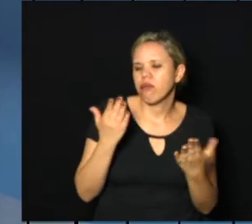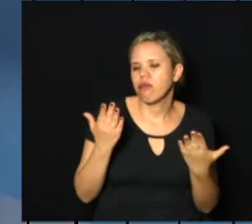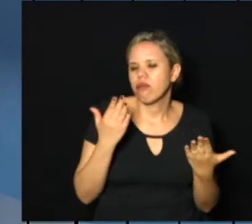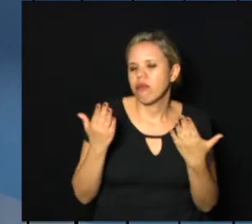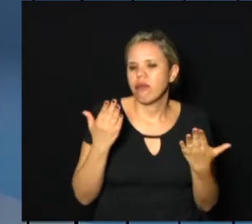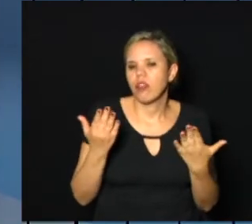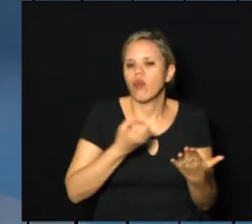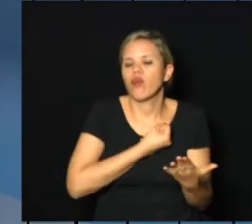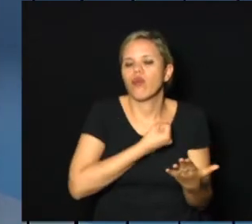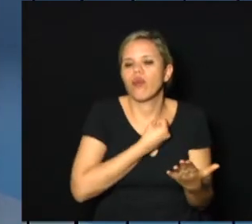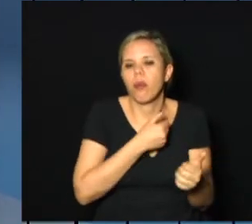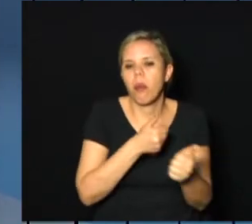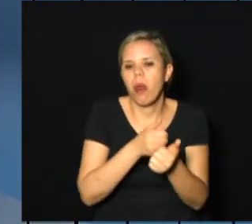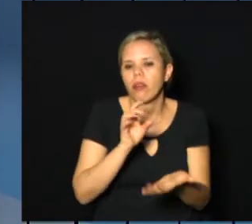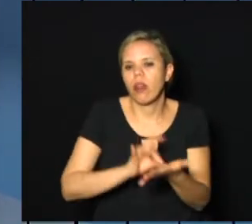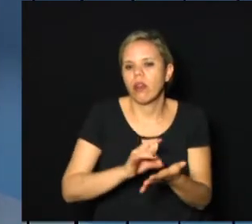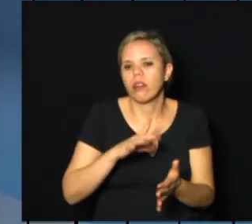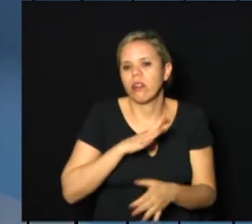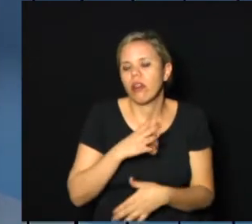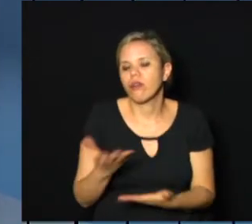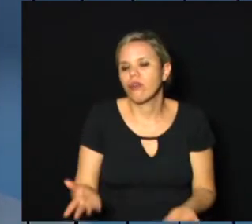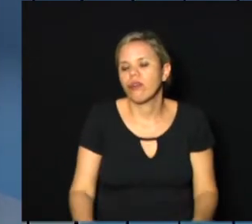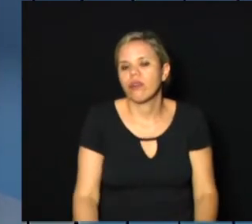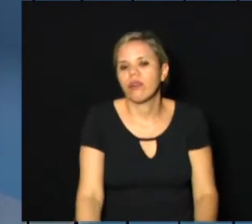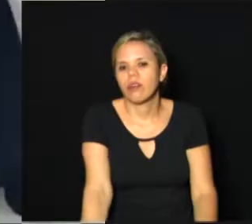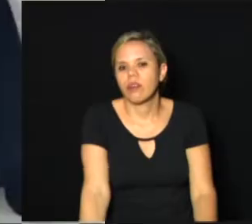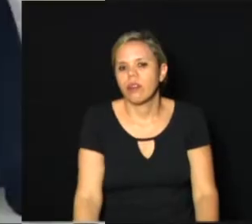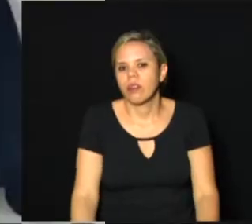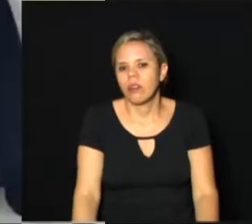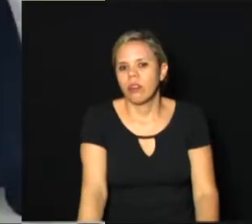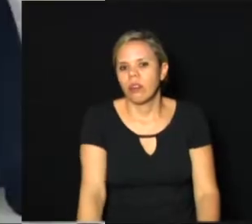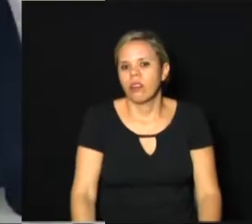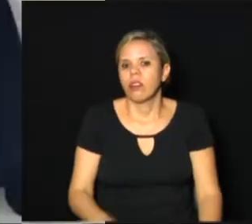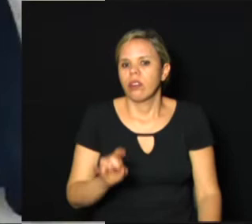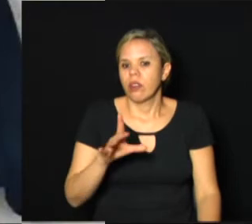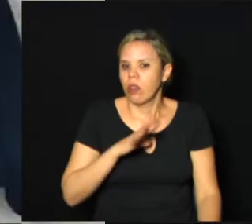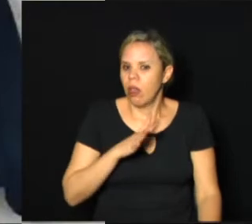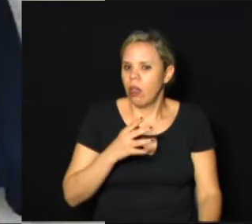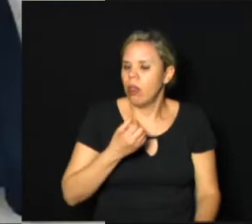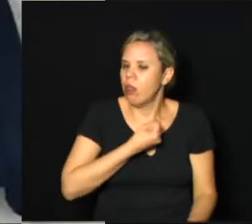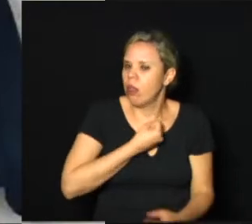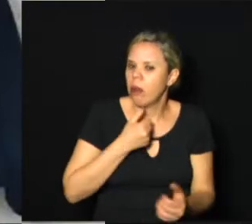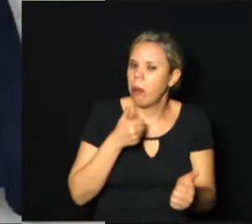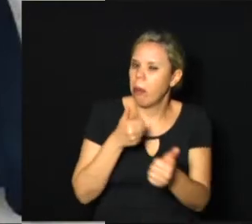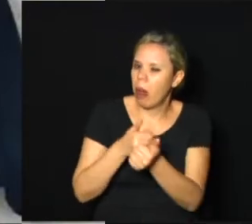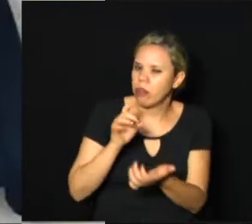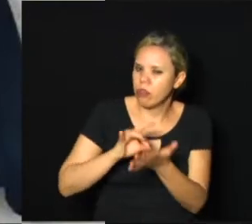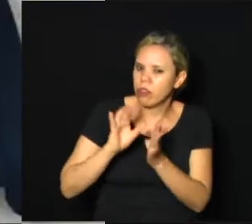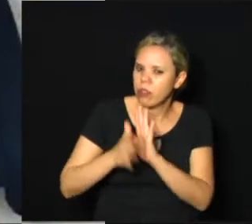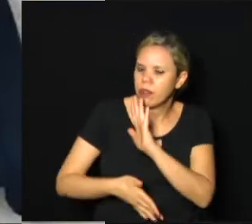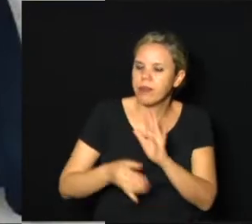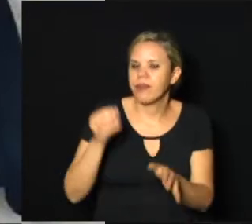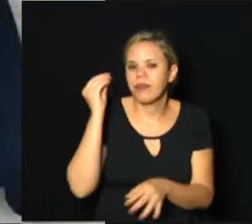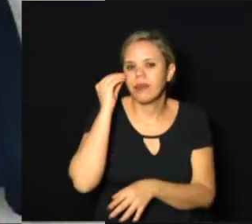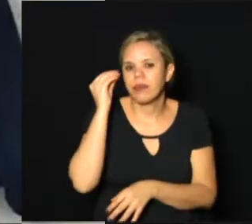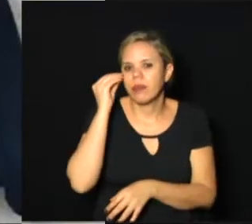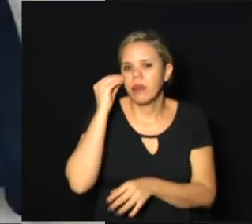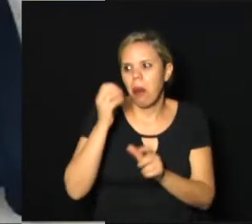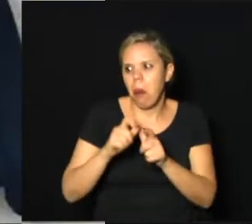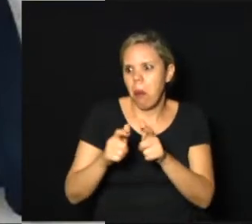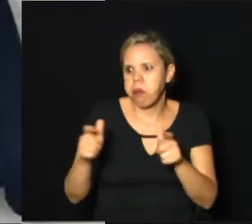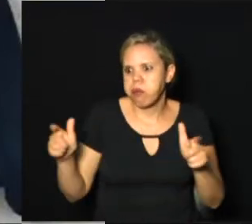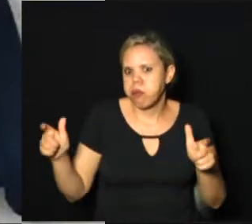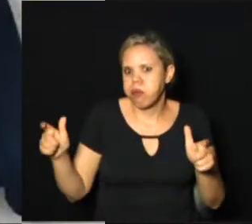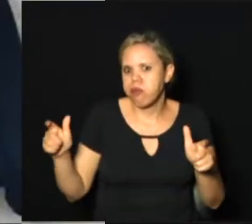aqui na cidade? Eu acho que não é apenas para termos um número próximo do real. Veja, testagem em